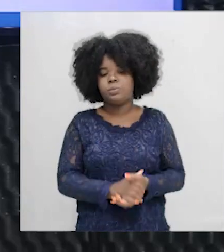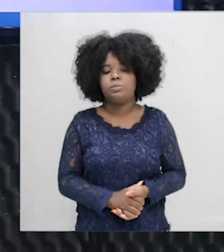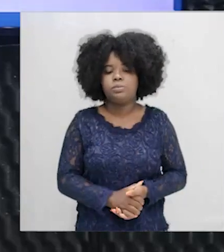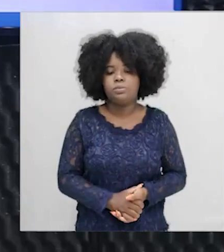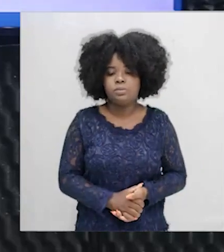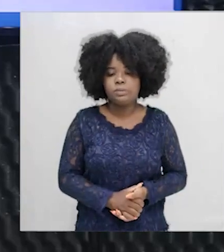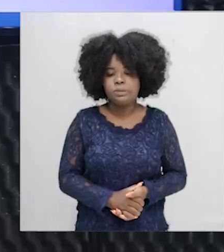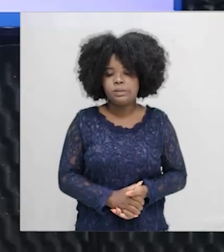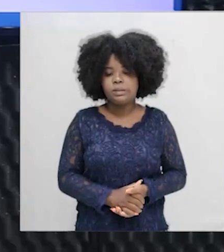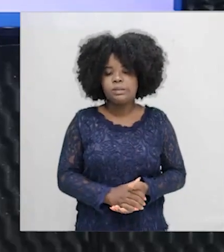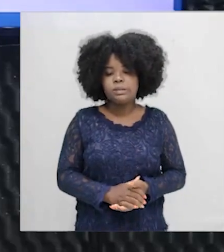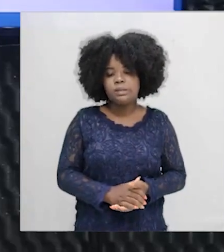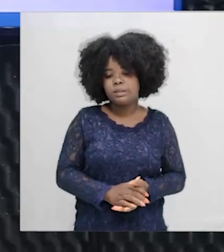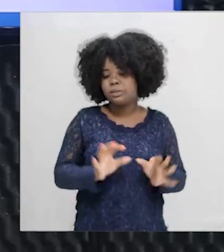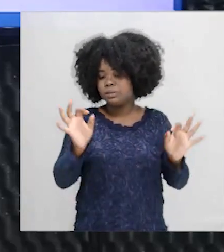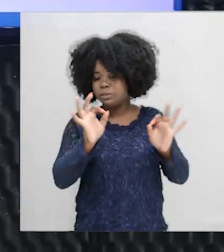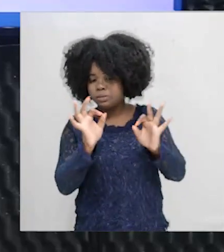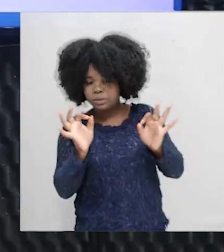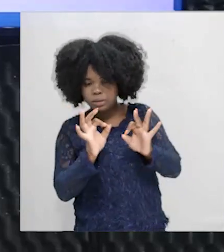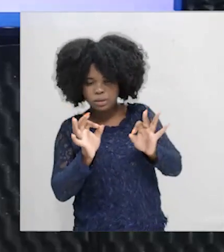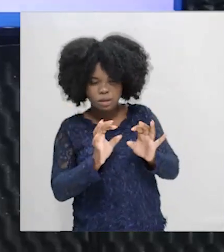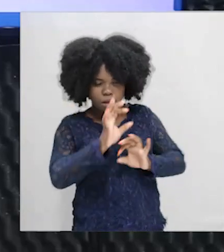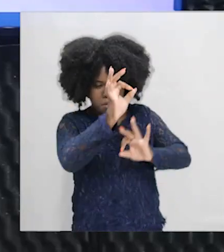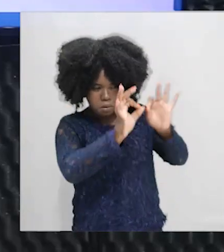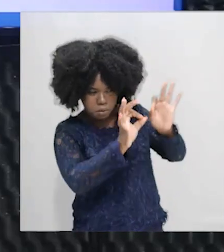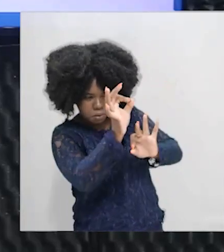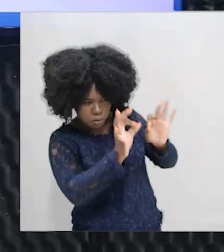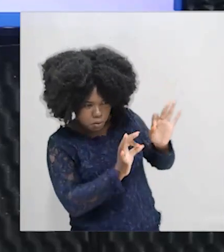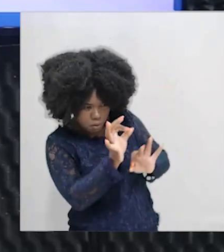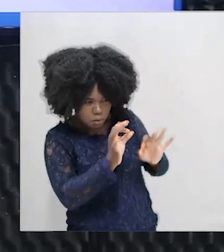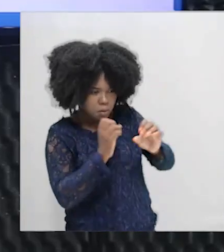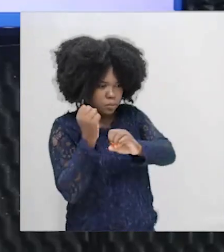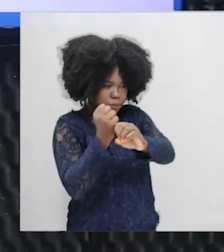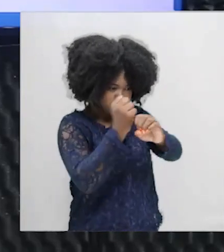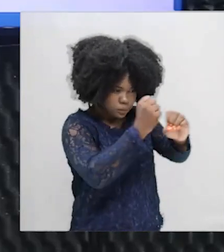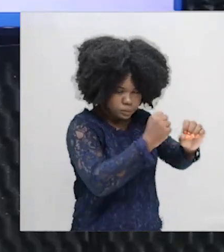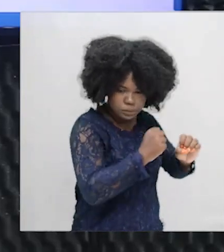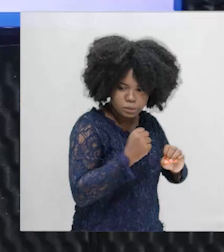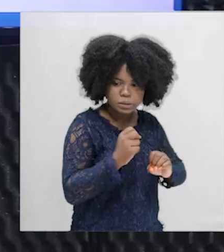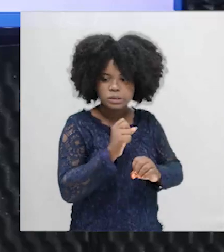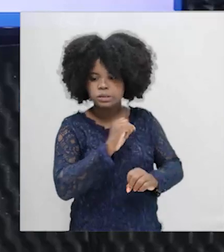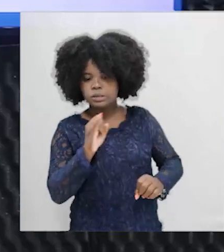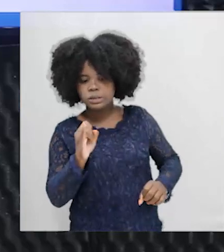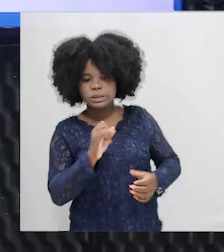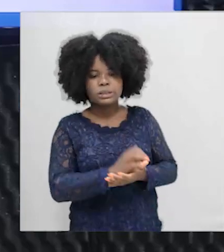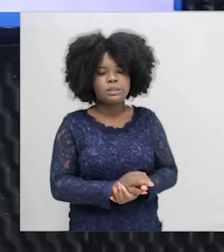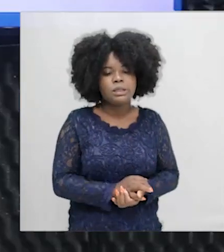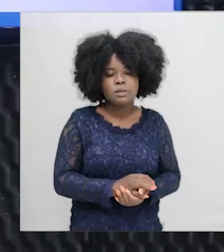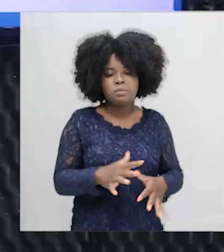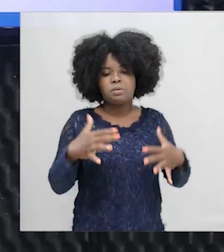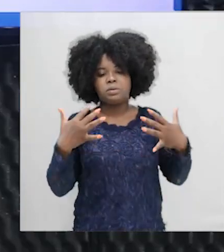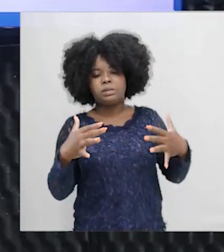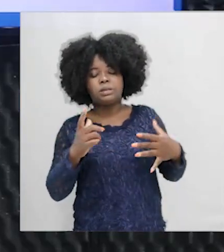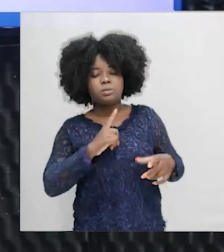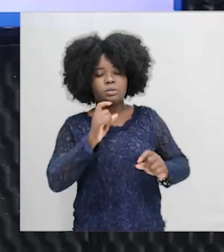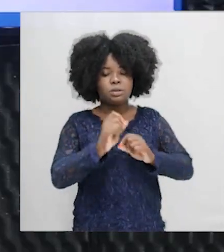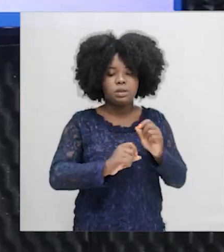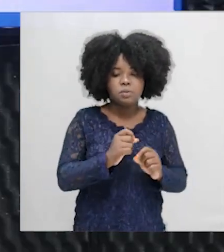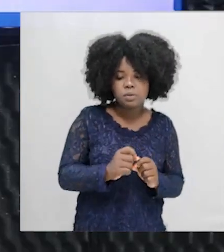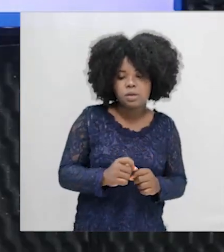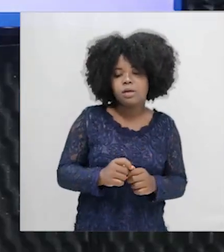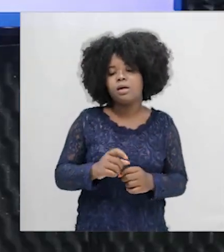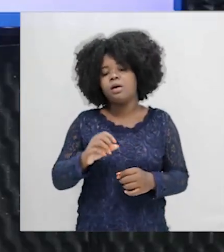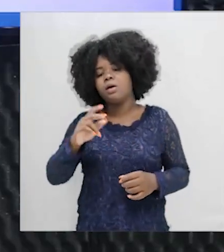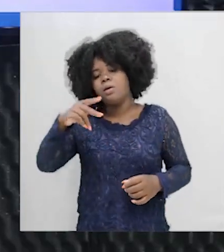na arquitetura que seja suave, discreto. Tudo é no superlativo. Então você tem uma peça que ela vai se repetindo, uma estampa,